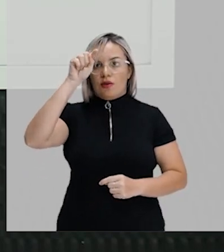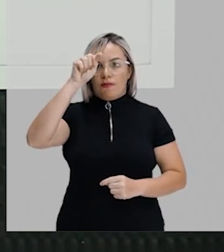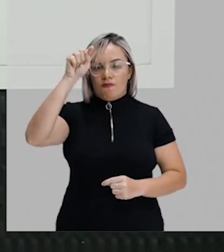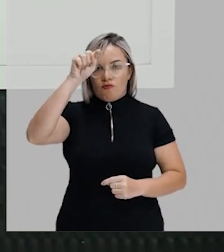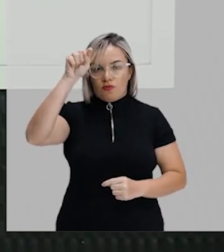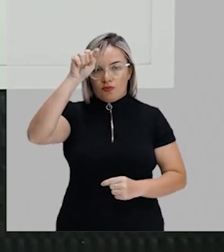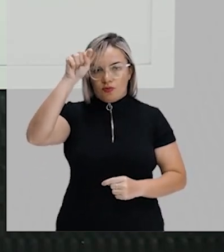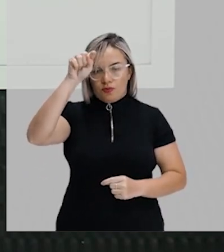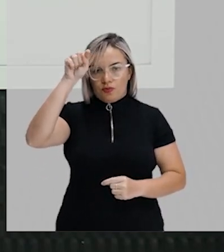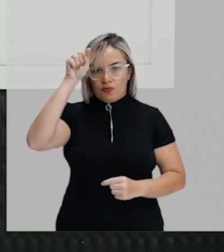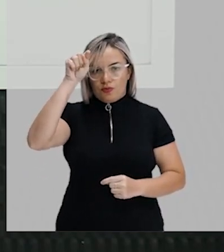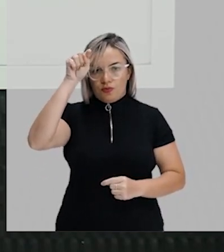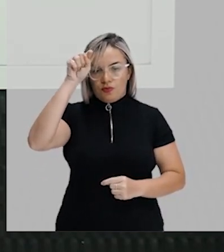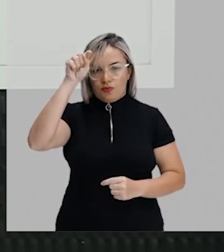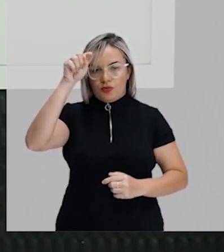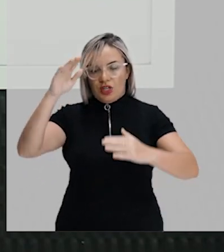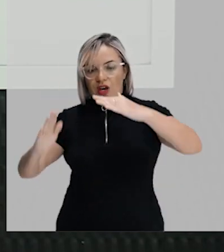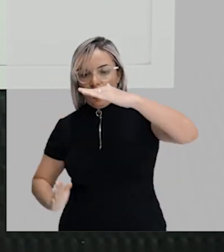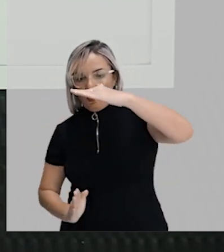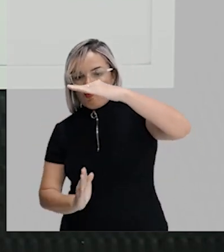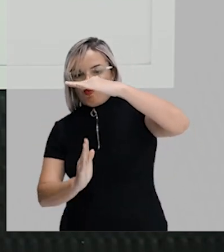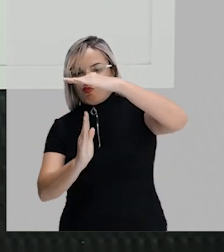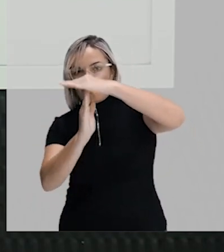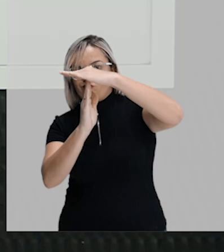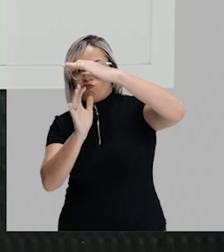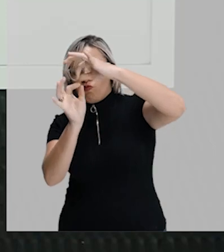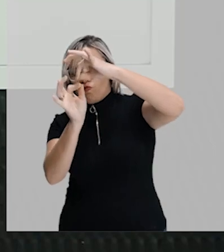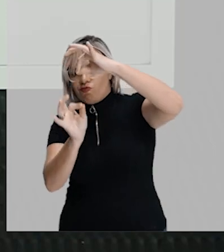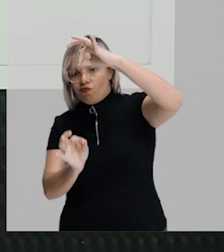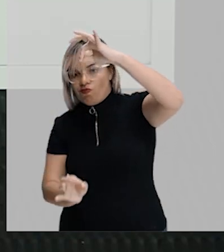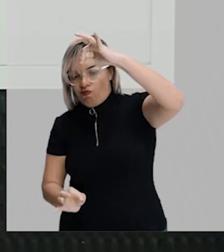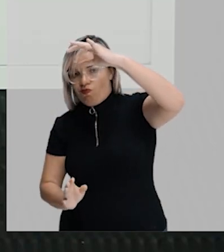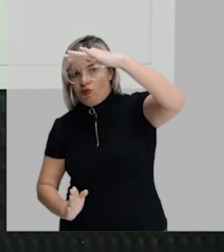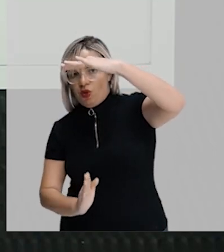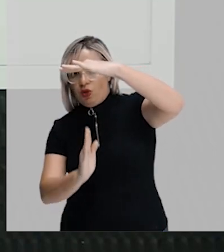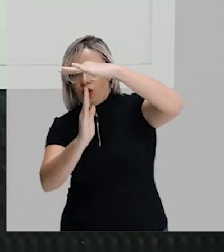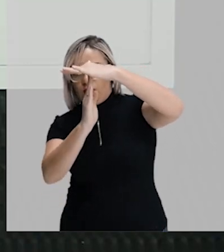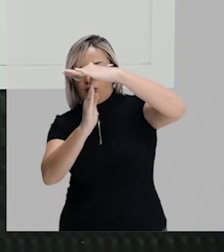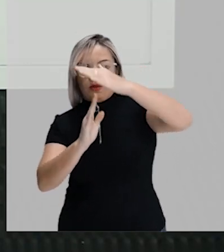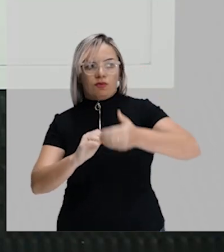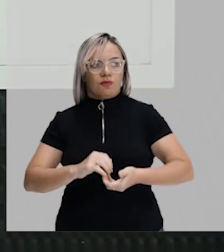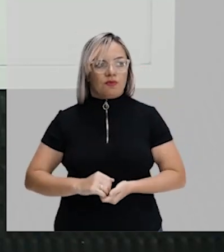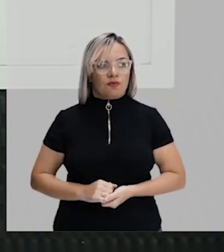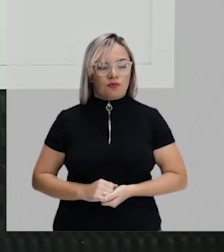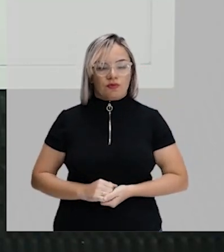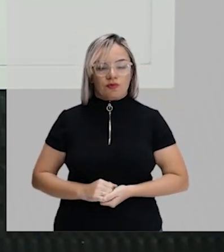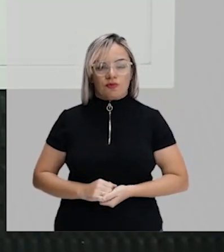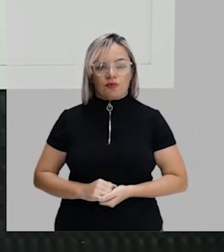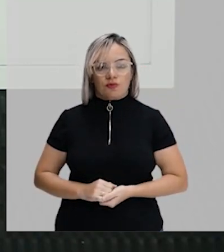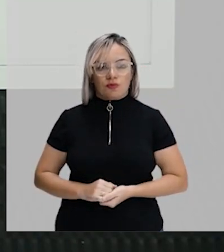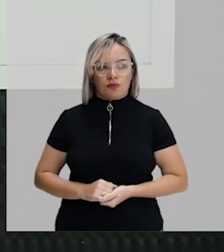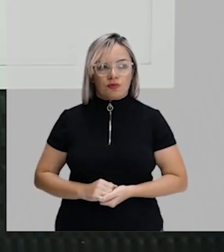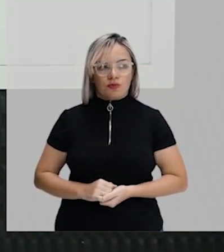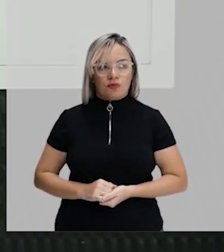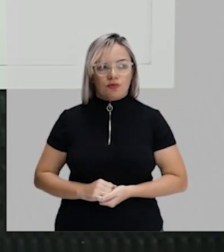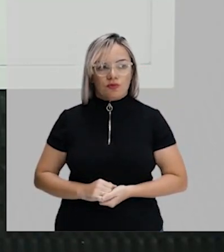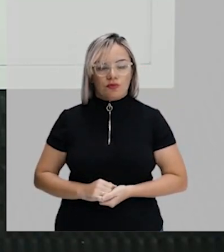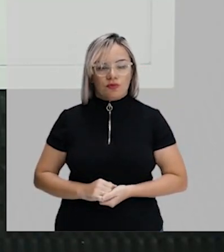Este ponto vai ser o meu ponto de altura máxima, certo? Então aqui vai ser o meu ponto